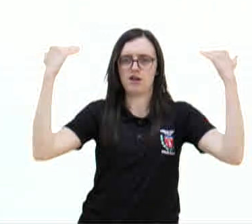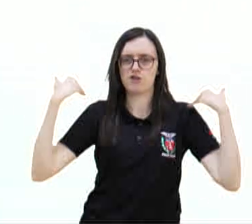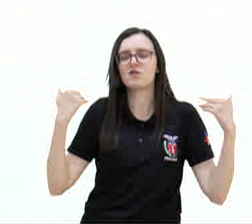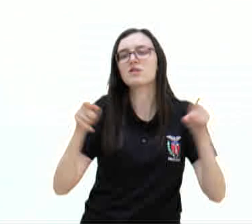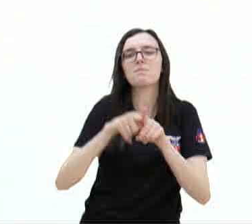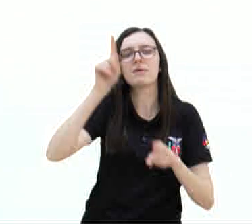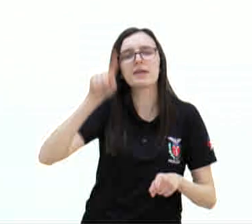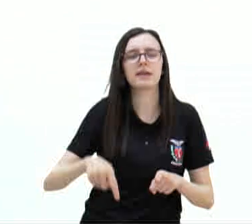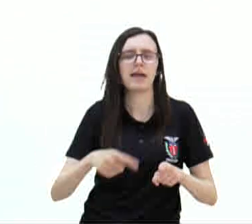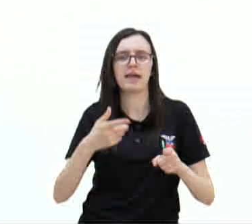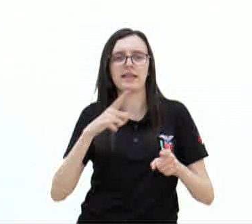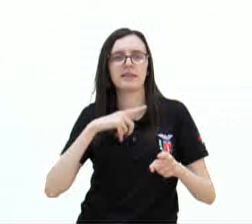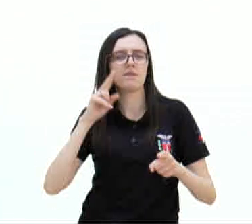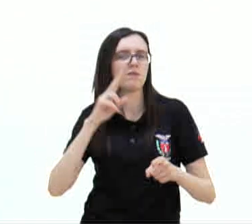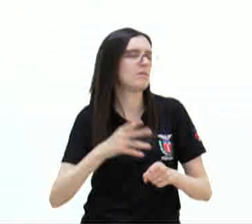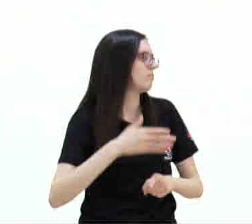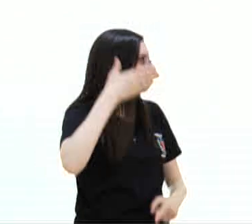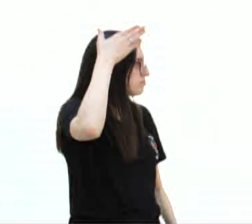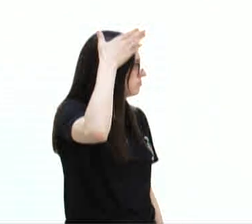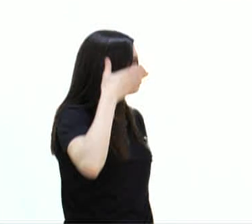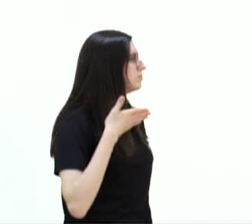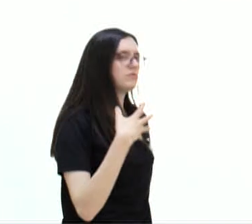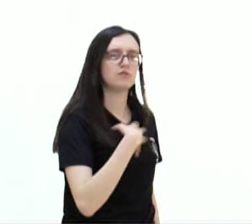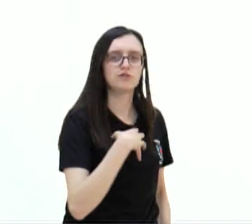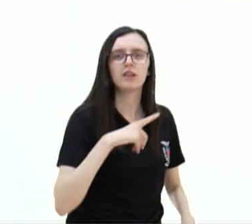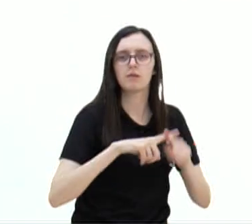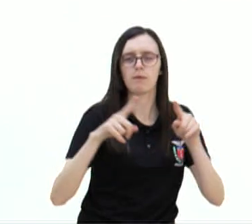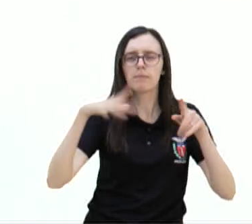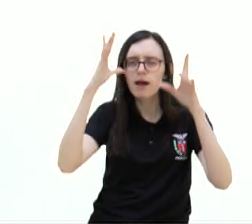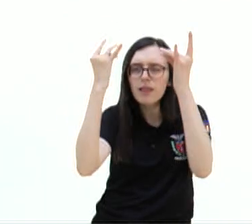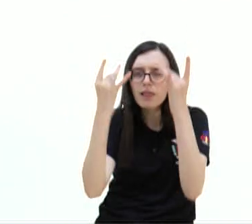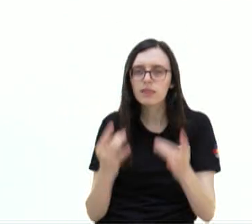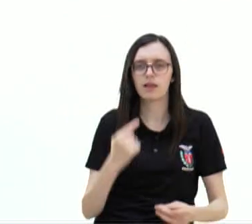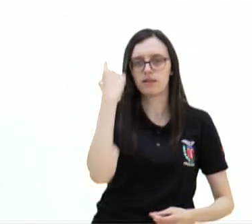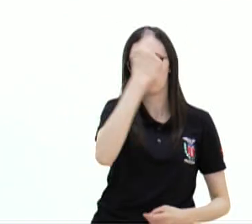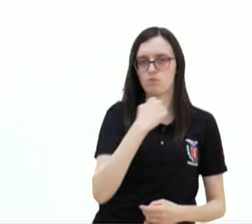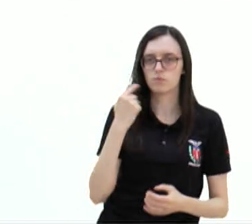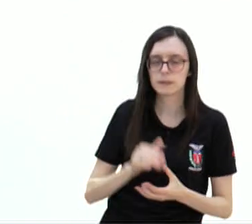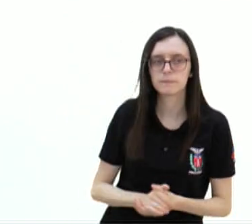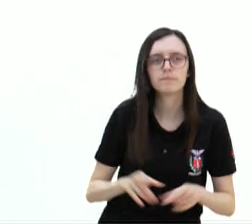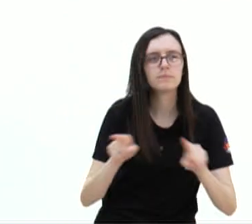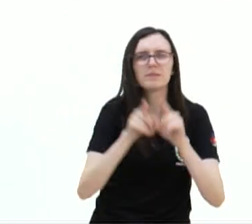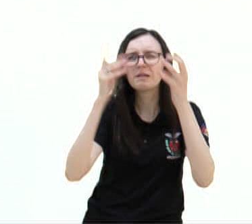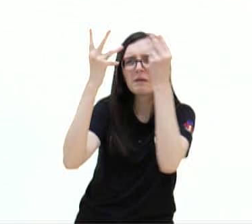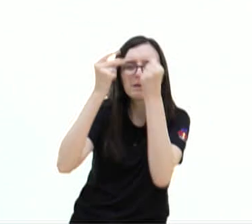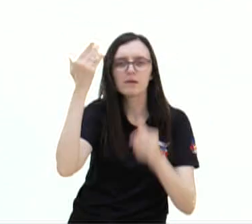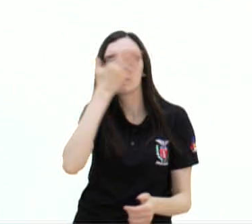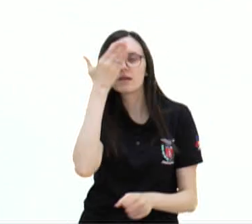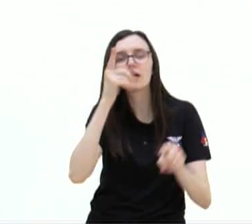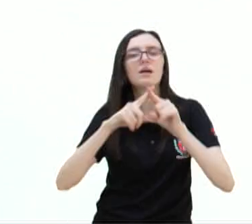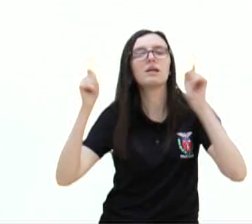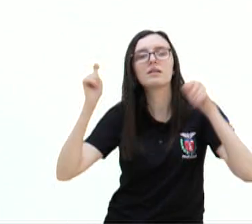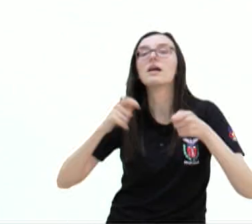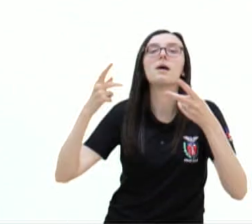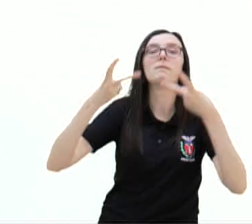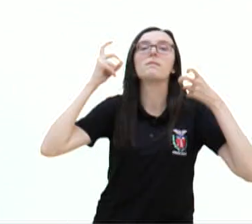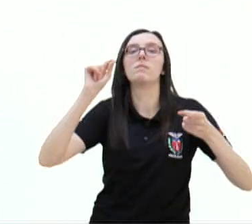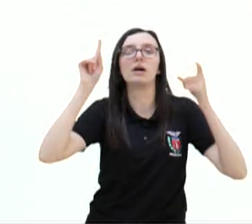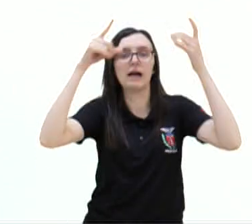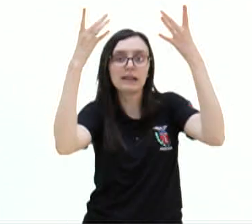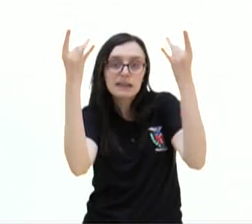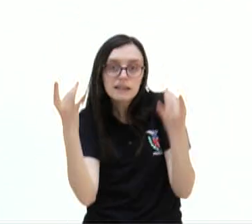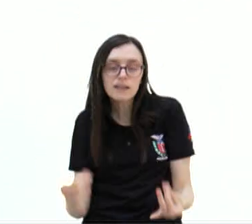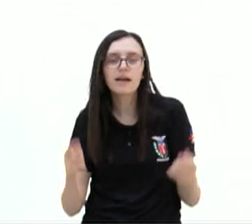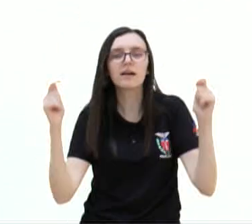de perfil, mas tem uma anatomia um pouquinho mais trabalhada. Tá? Aqui está bem apagado, mas dá para perceber um pouco os